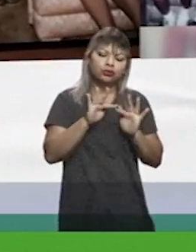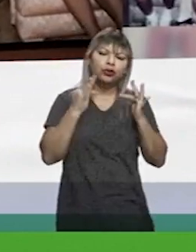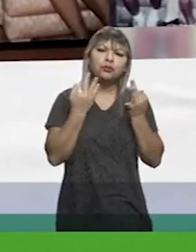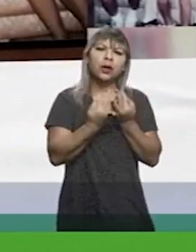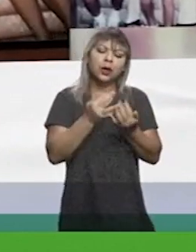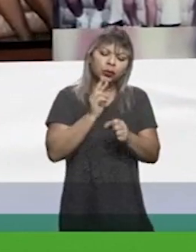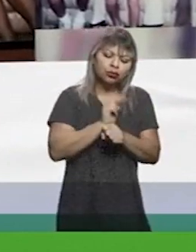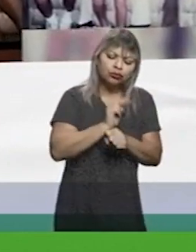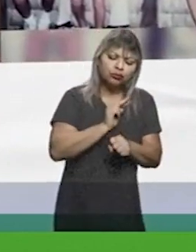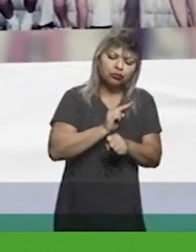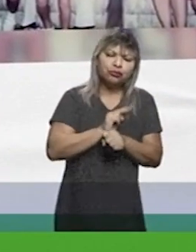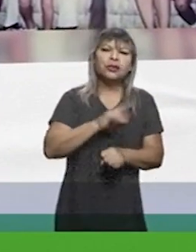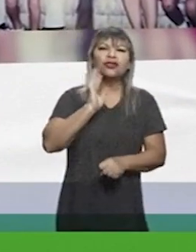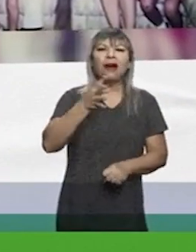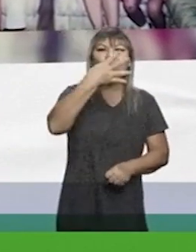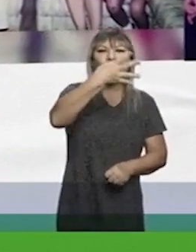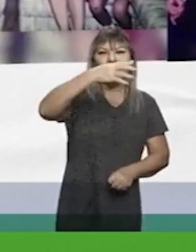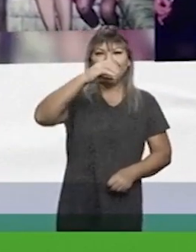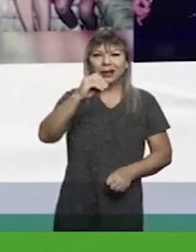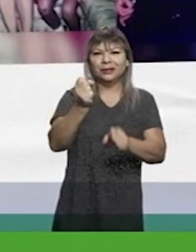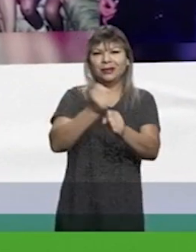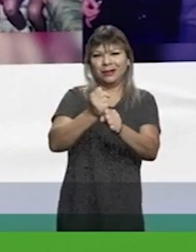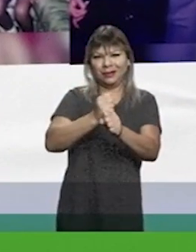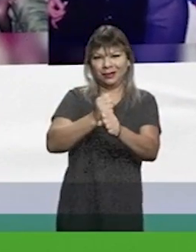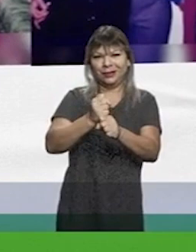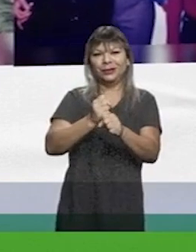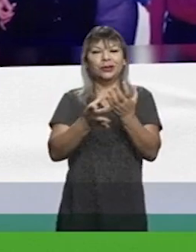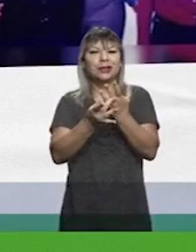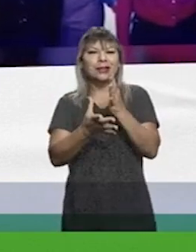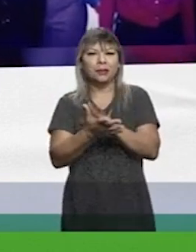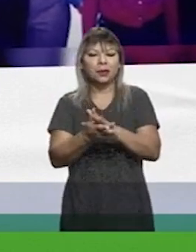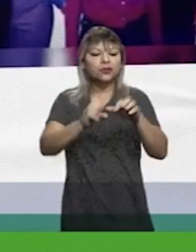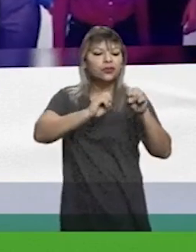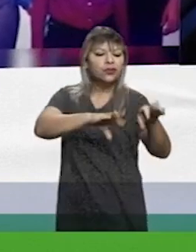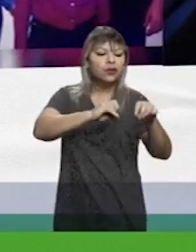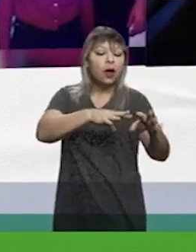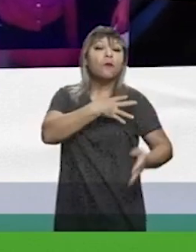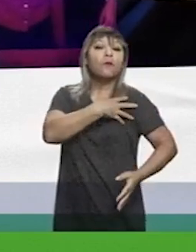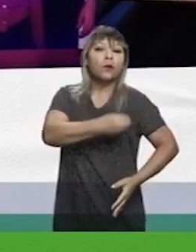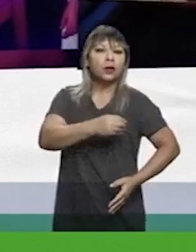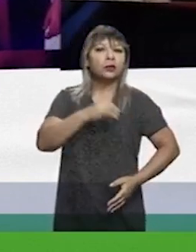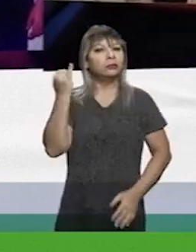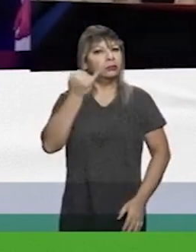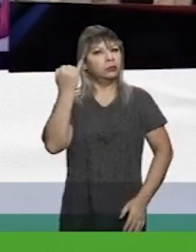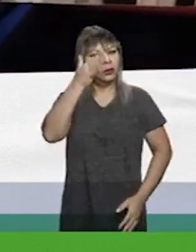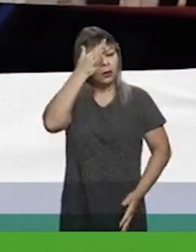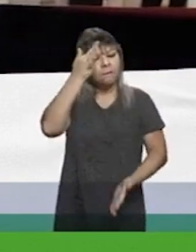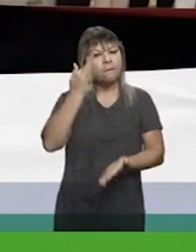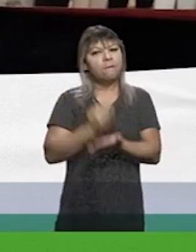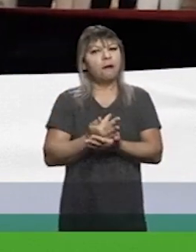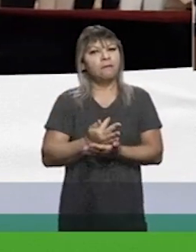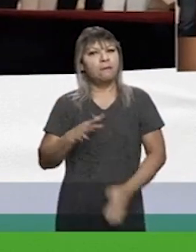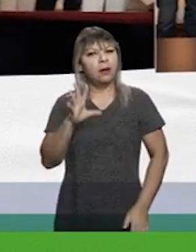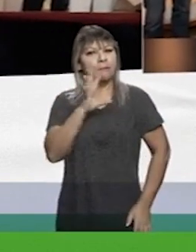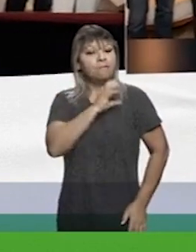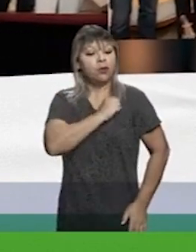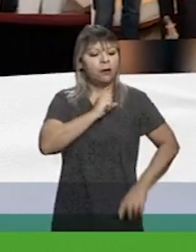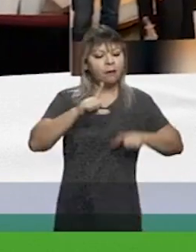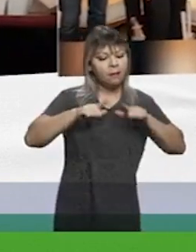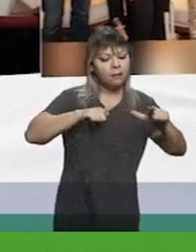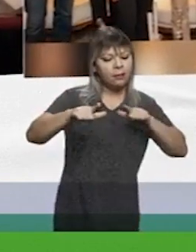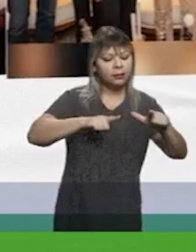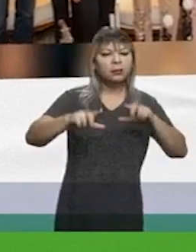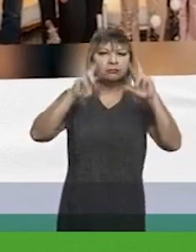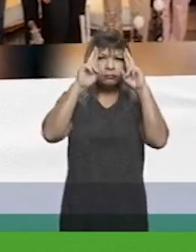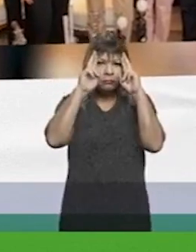e à família. Casados há 40 anos, ensinaram aos quatro filhos a importância da fé, do amor ao